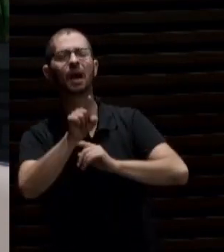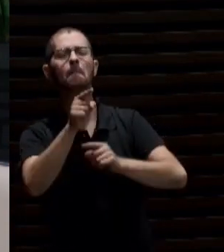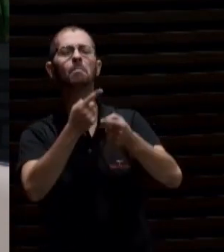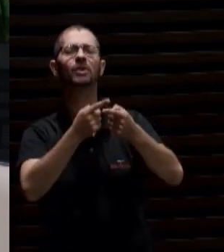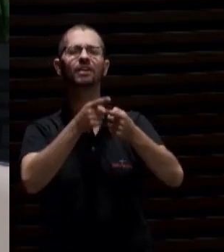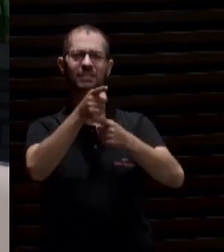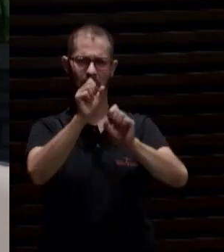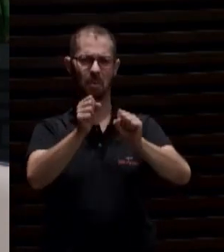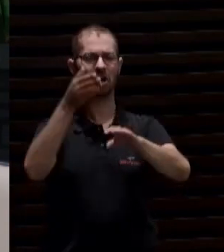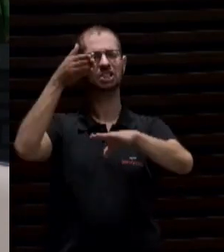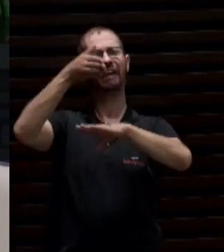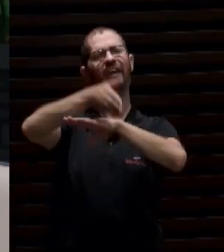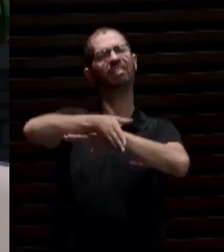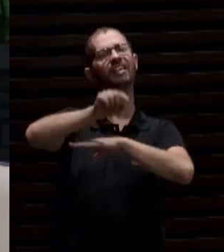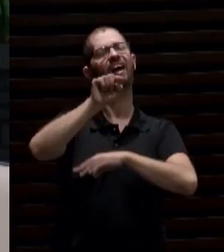aqui nesse dia?